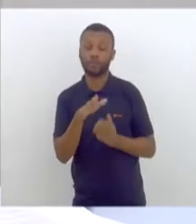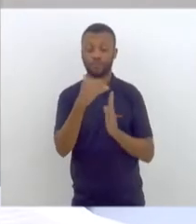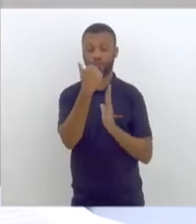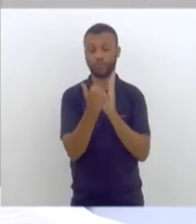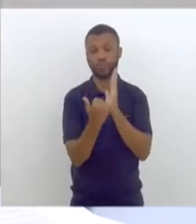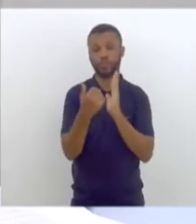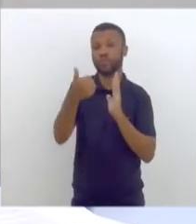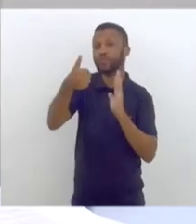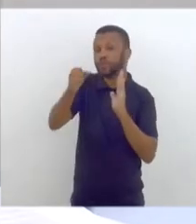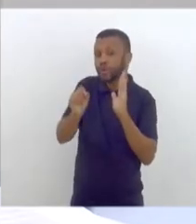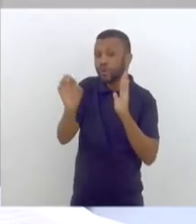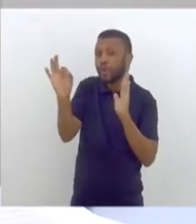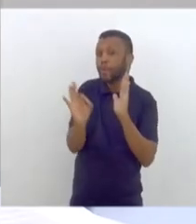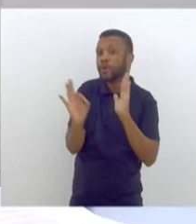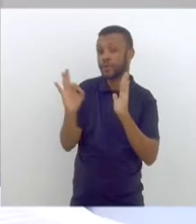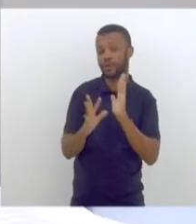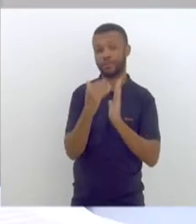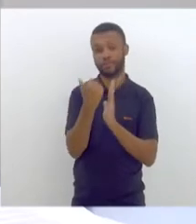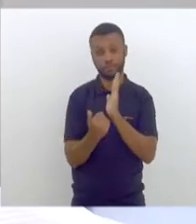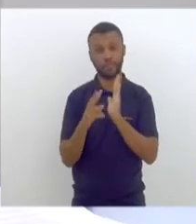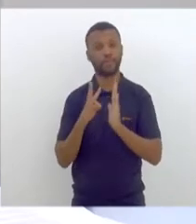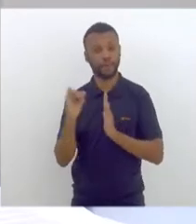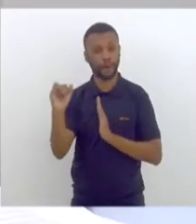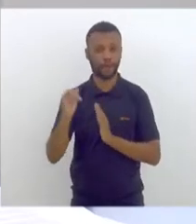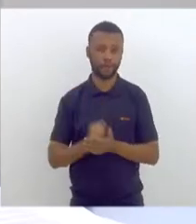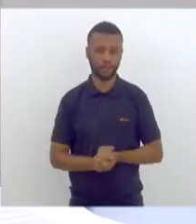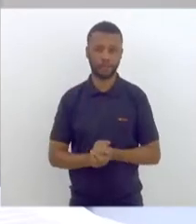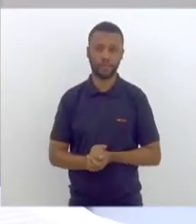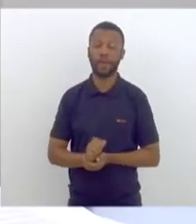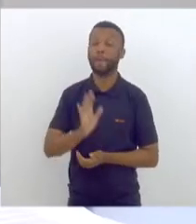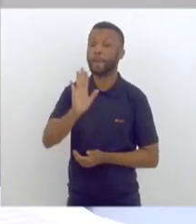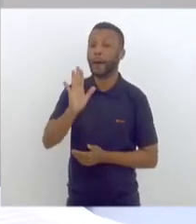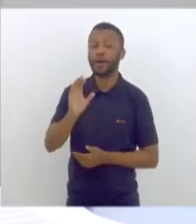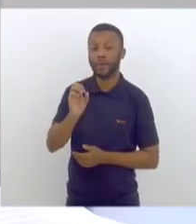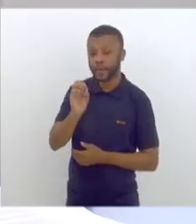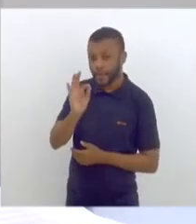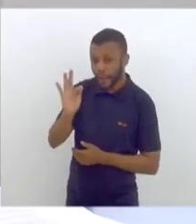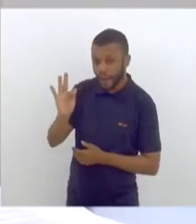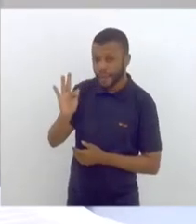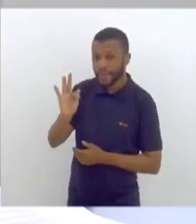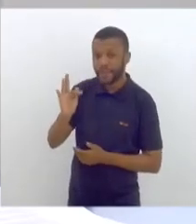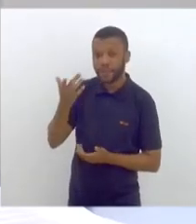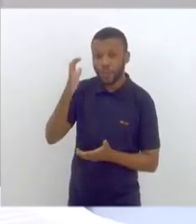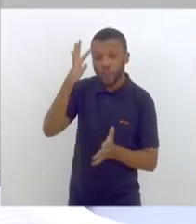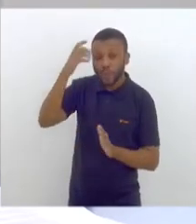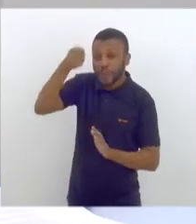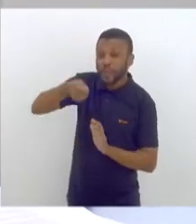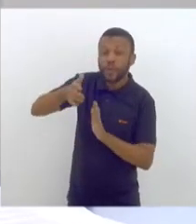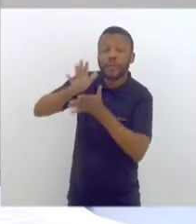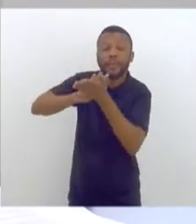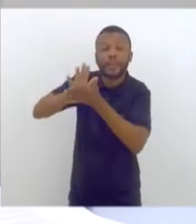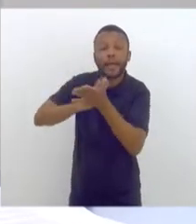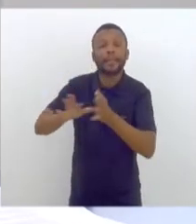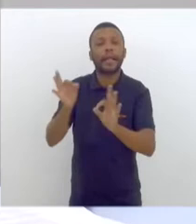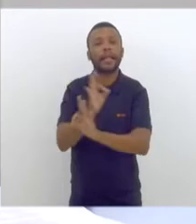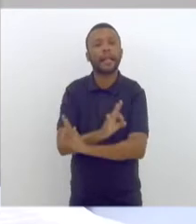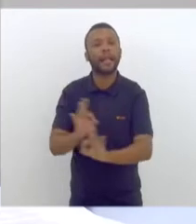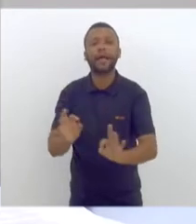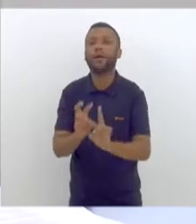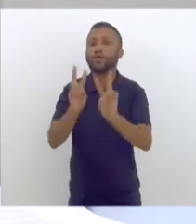percentuais mas o Supremo não decidiu nada sobre